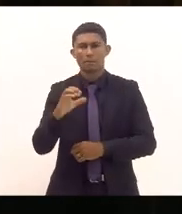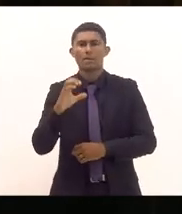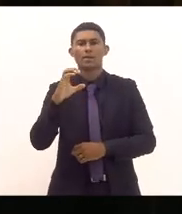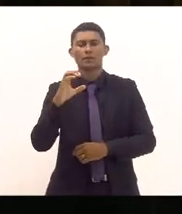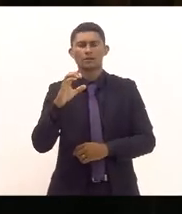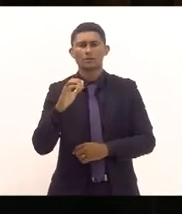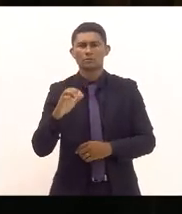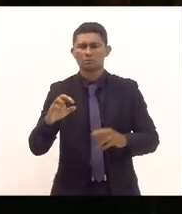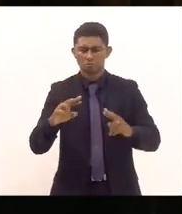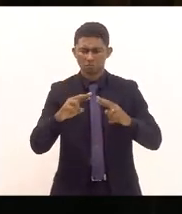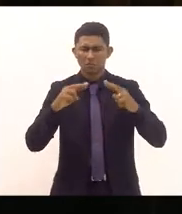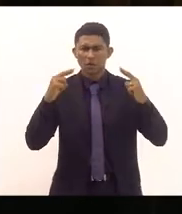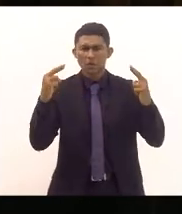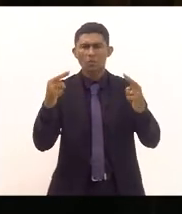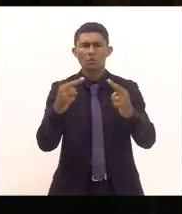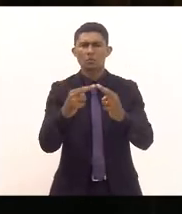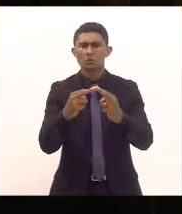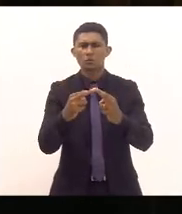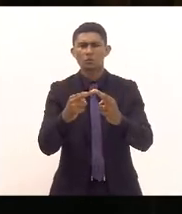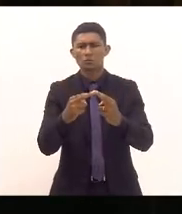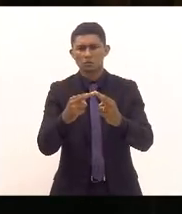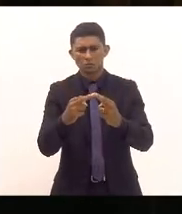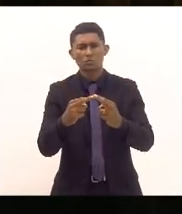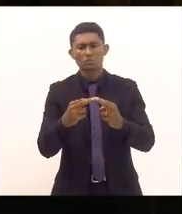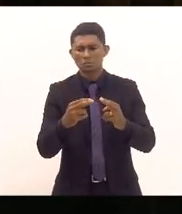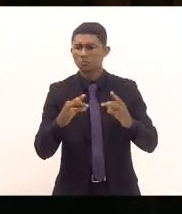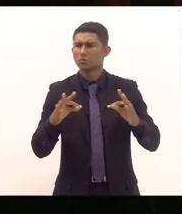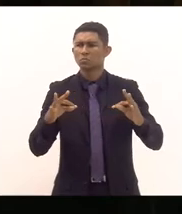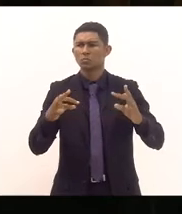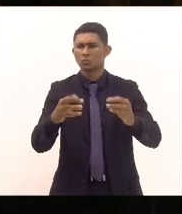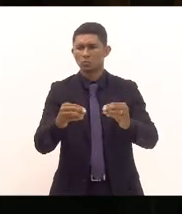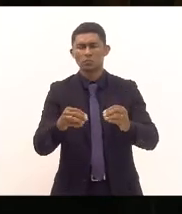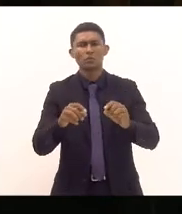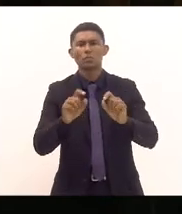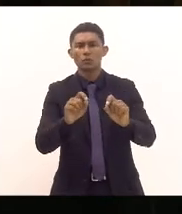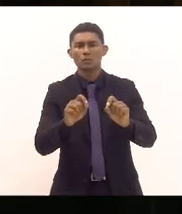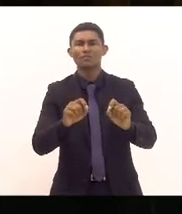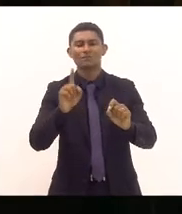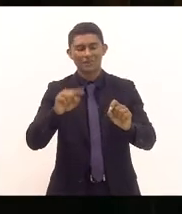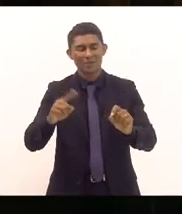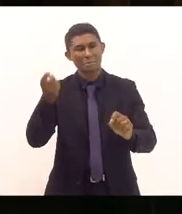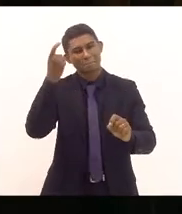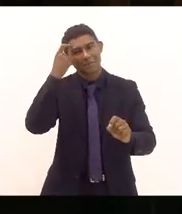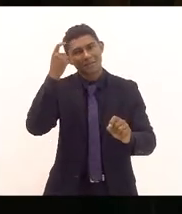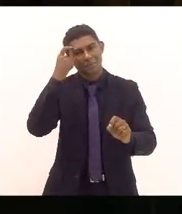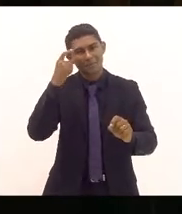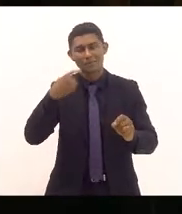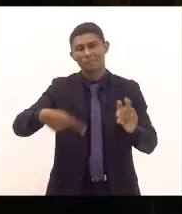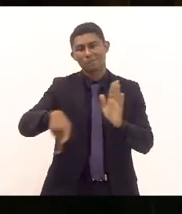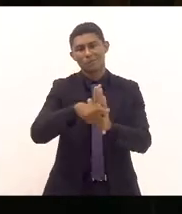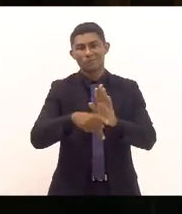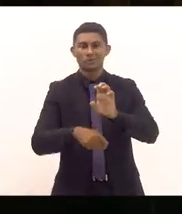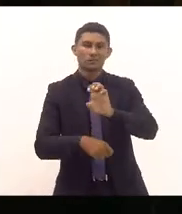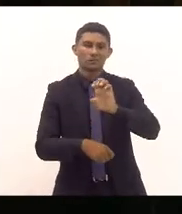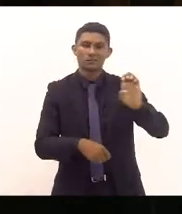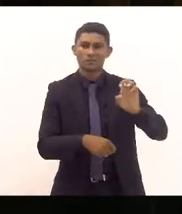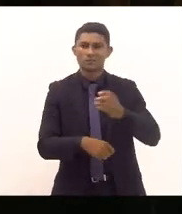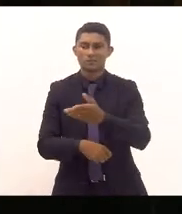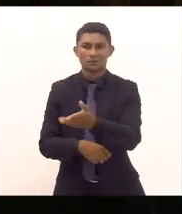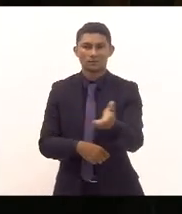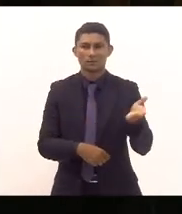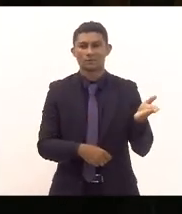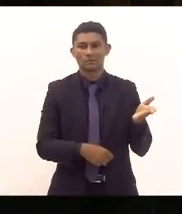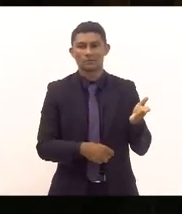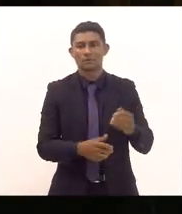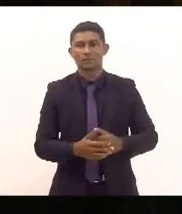uma reunião obviamente exclusiva do da vertente ideológica deles da esquerda uma